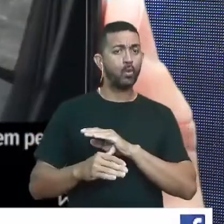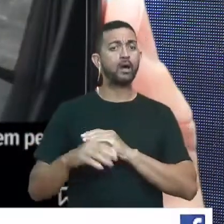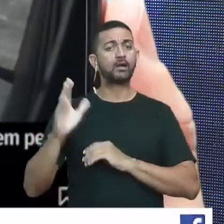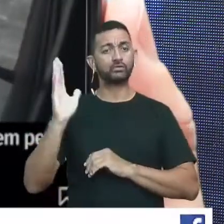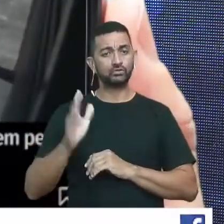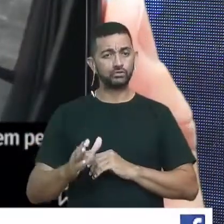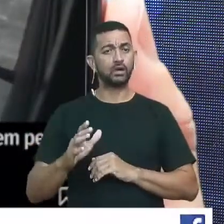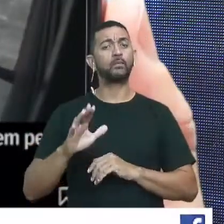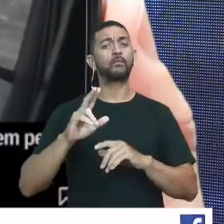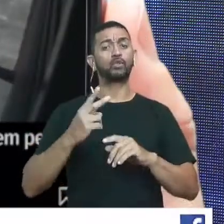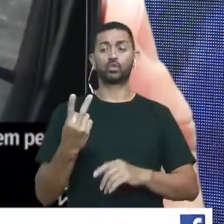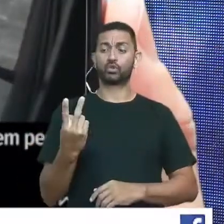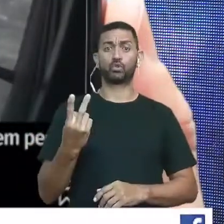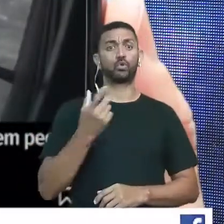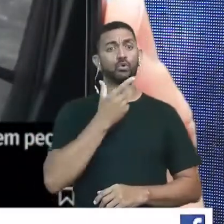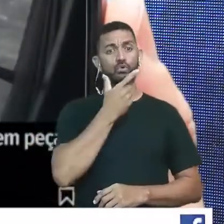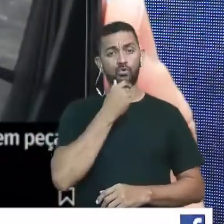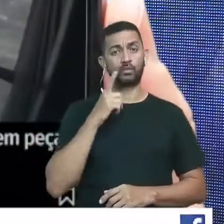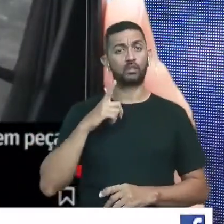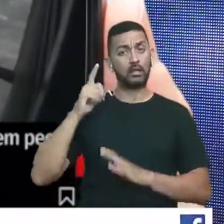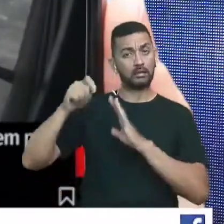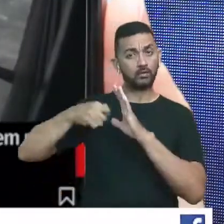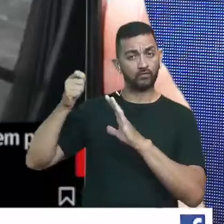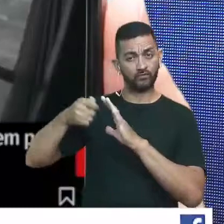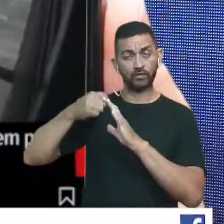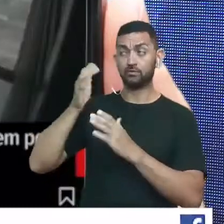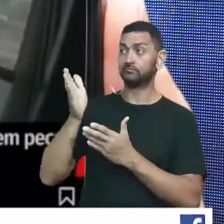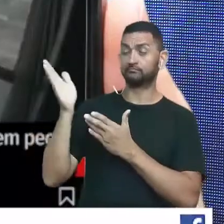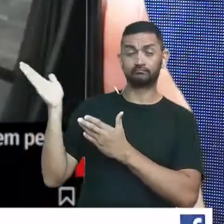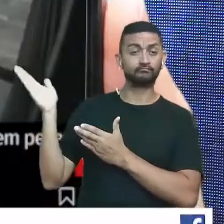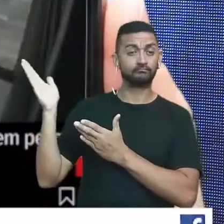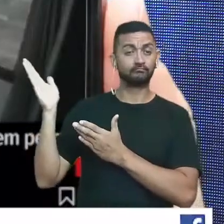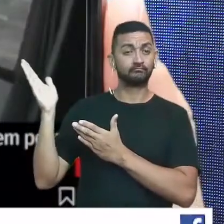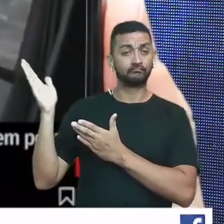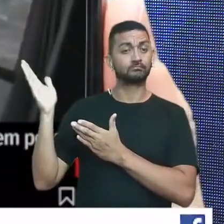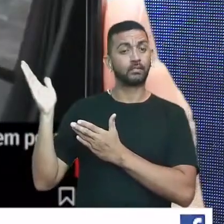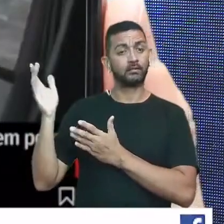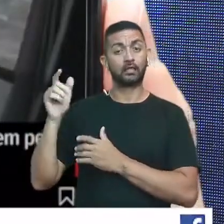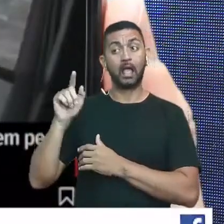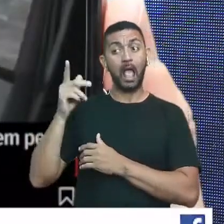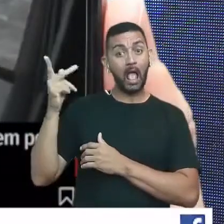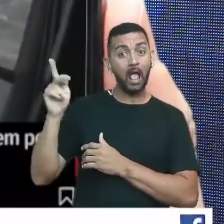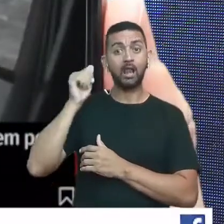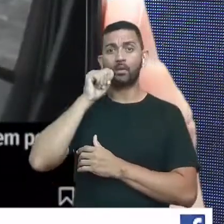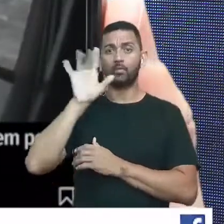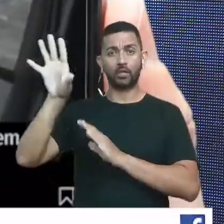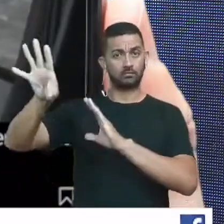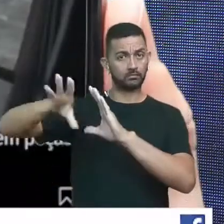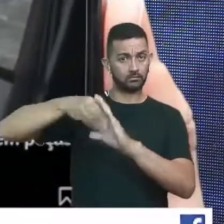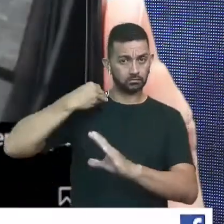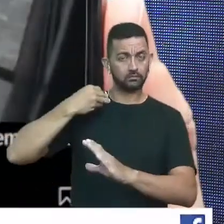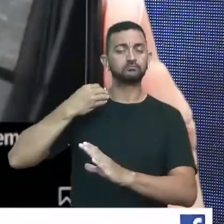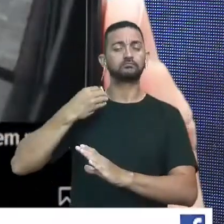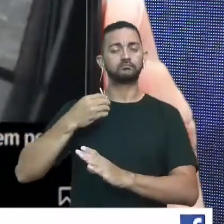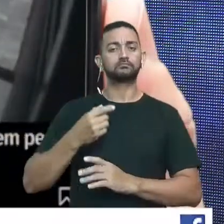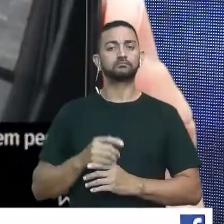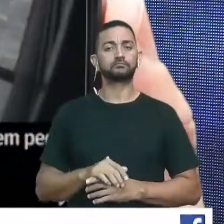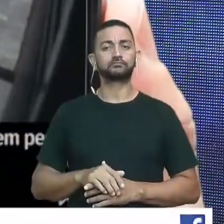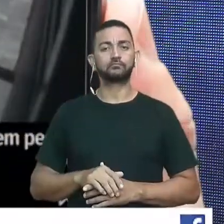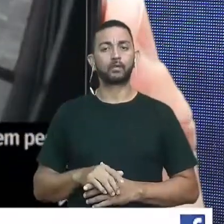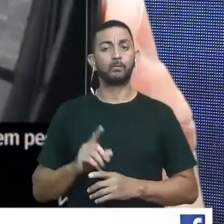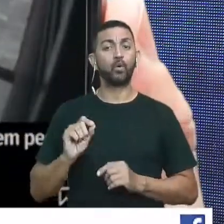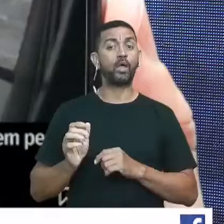roubados foram furtados por dois homens tem um vídeo de imagens de câmeras de segurança que ela mesmo mandou aqui para